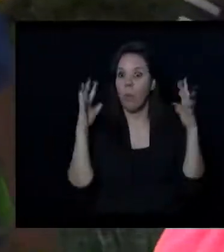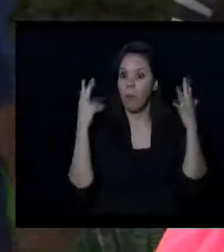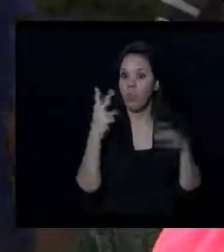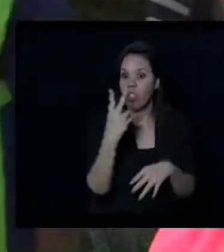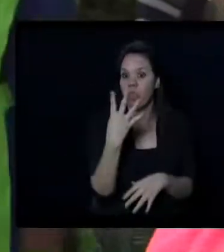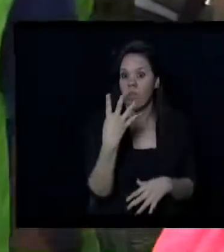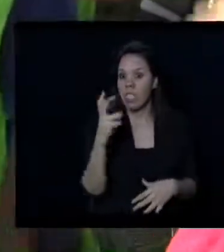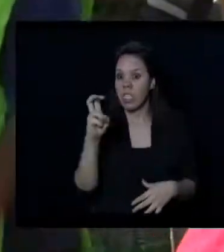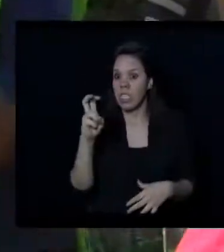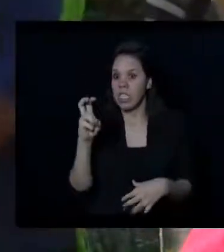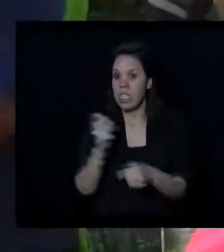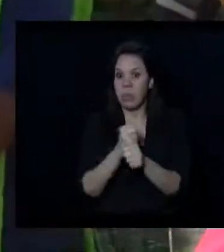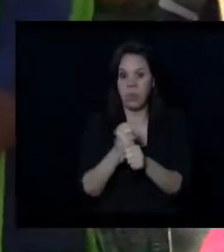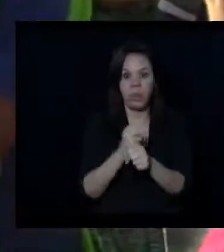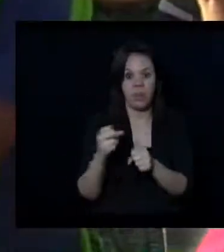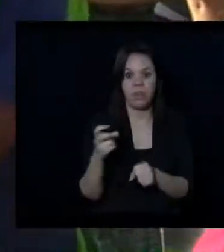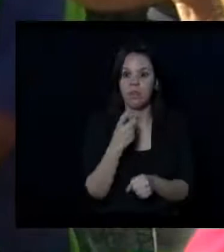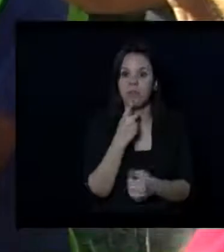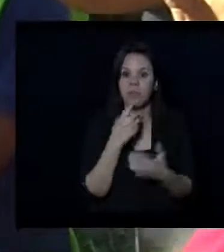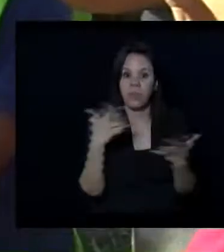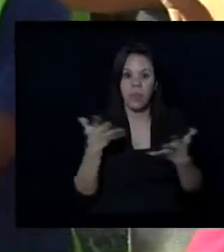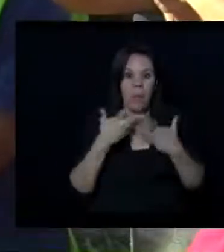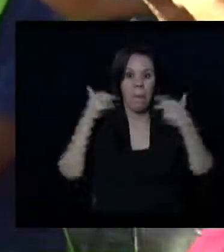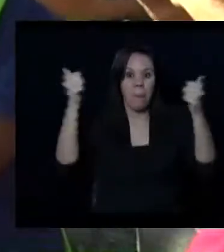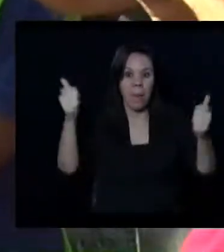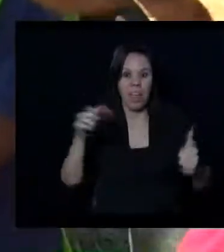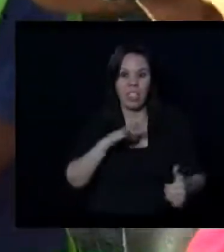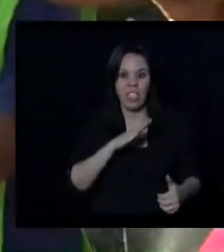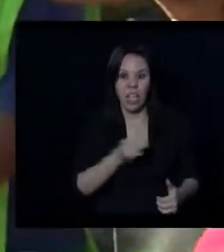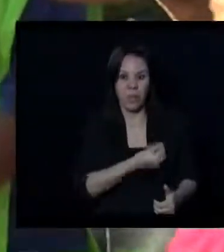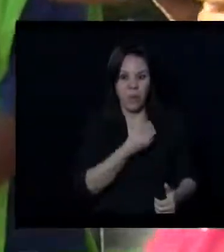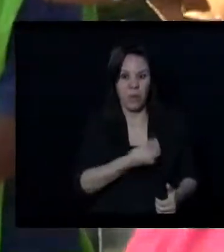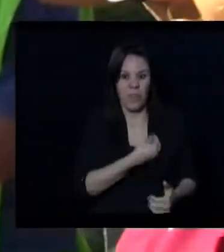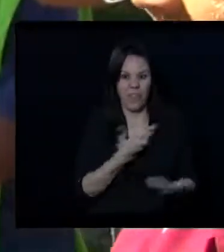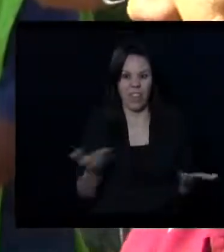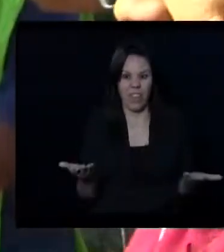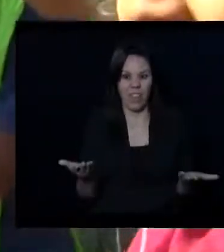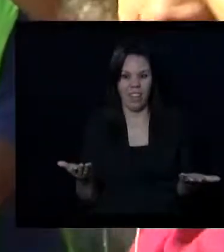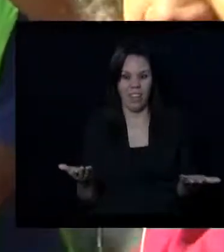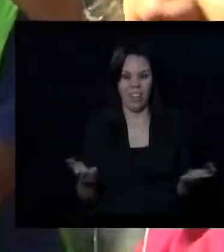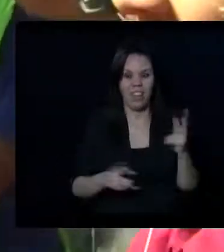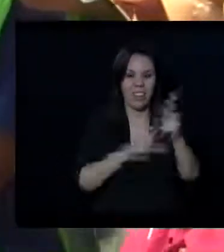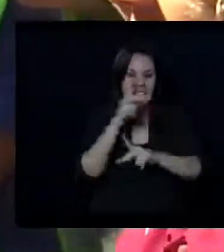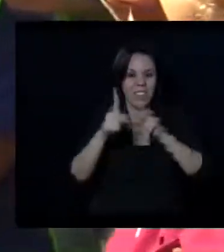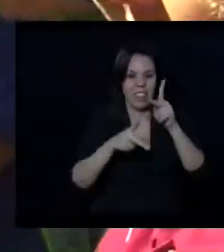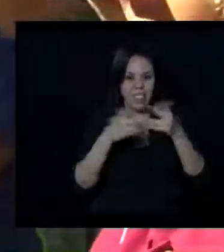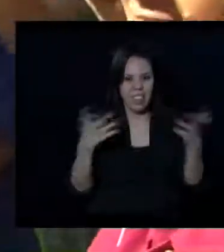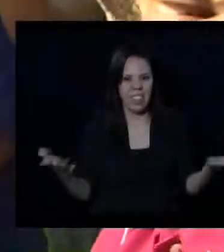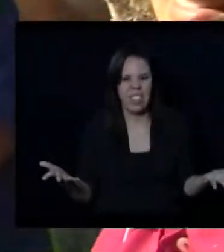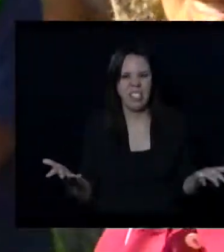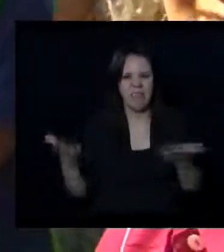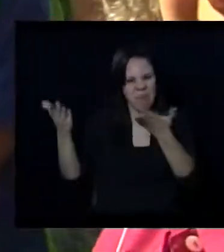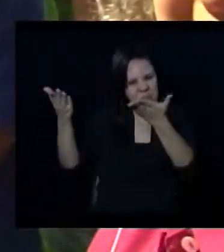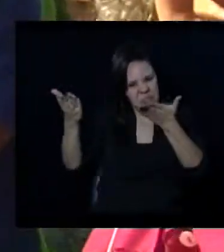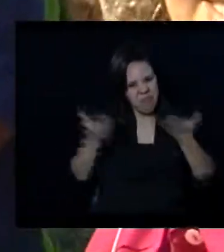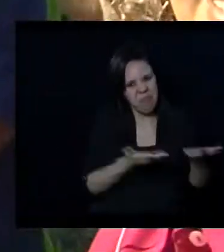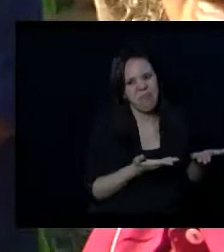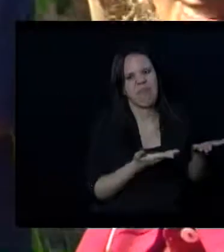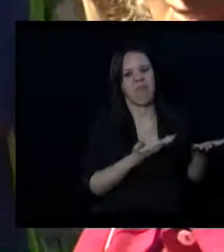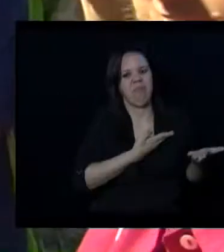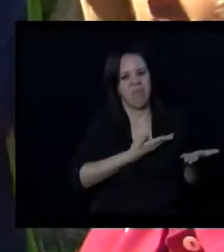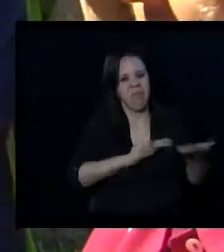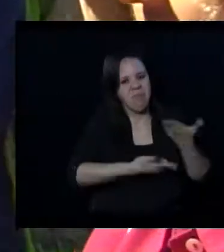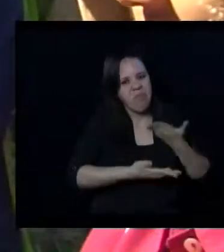245 anos em Campinas. A melhor cidade para se viver. Um povo hospitaleiro,